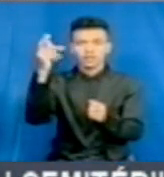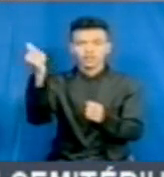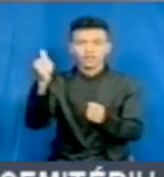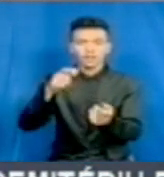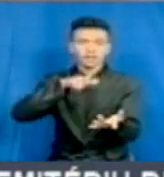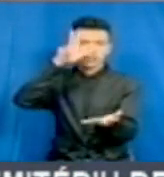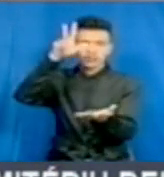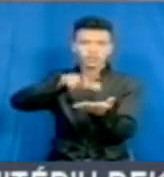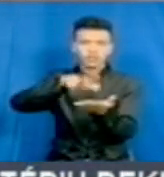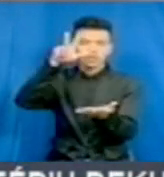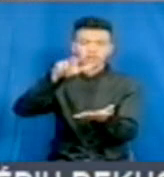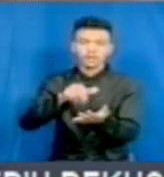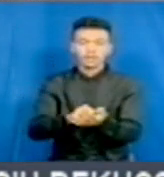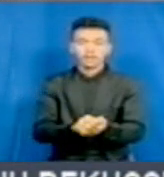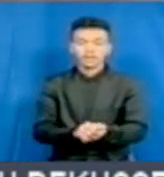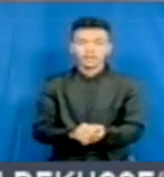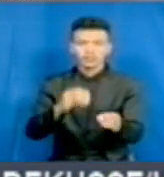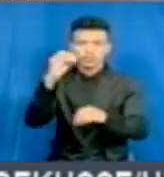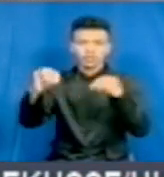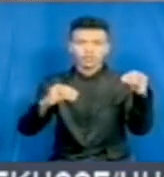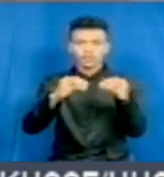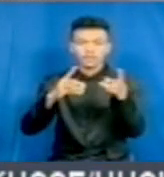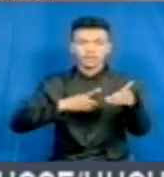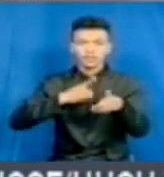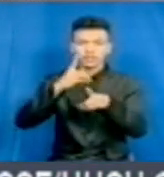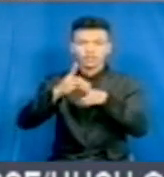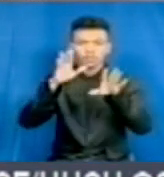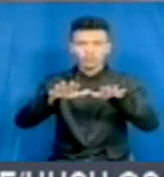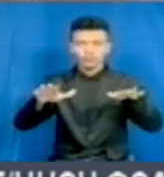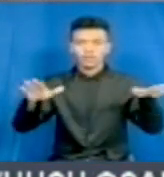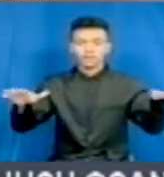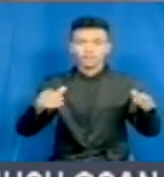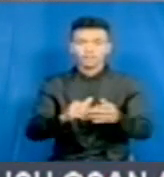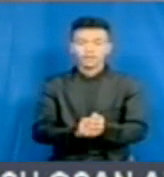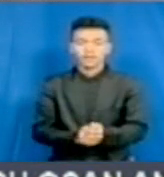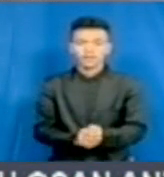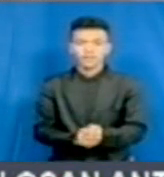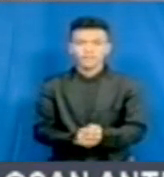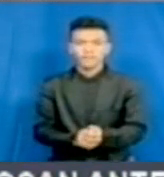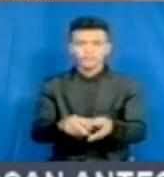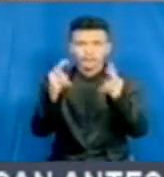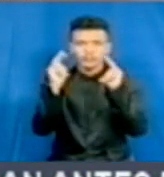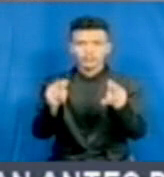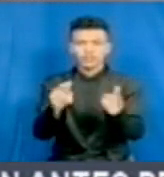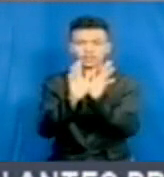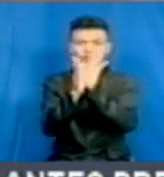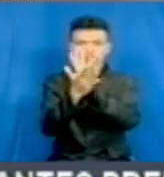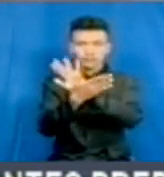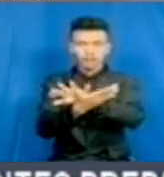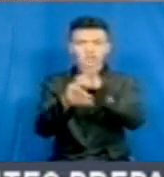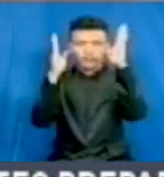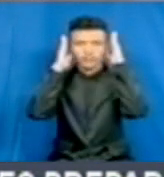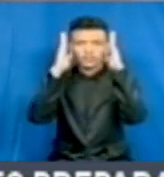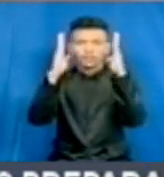ratifica convenção con ba direito la barik neve makturlos ten que sai atenção